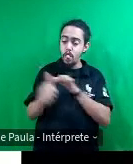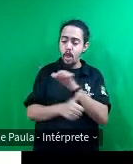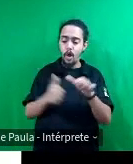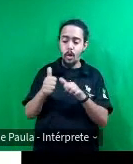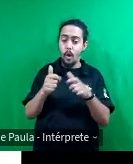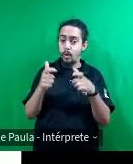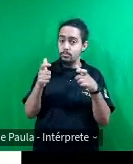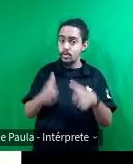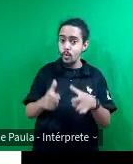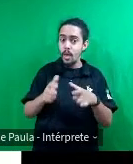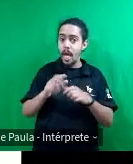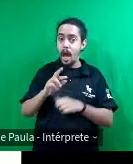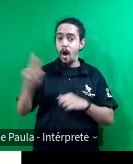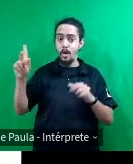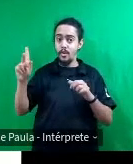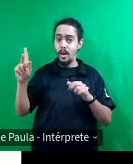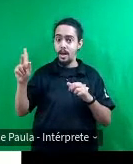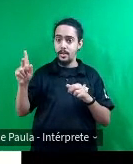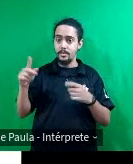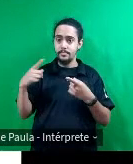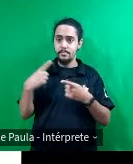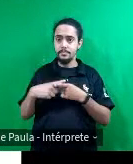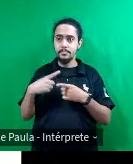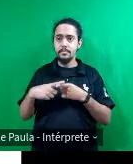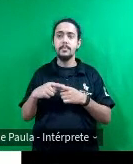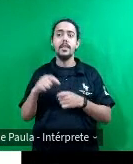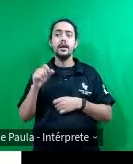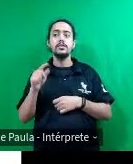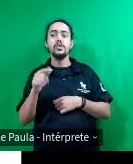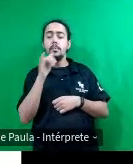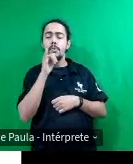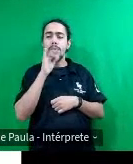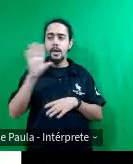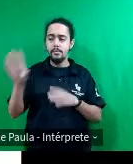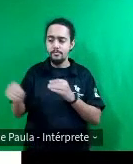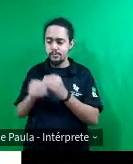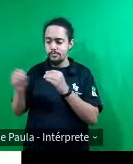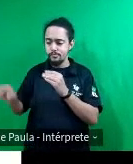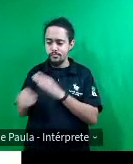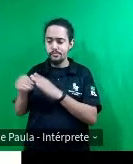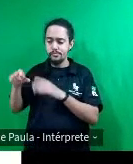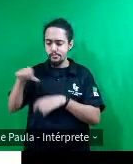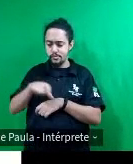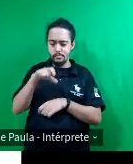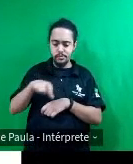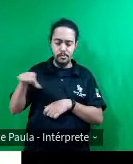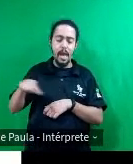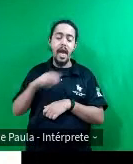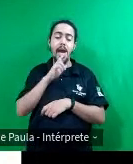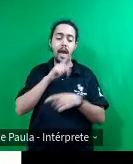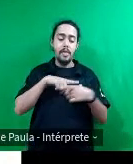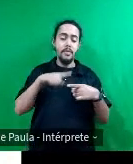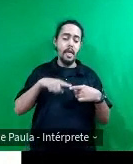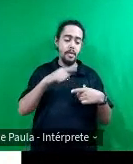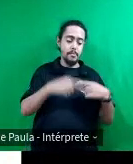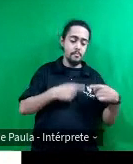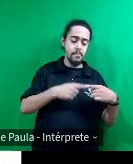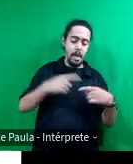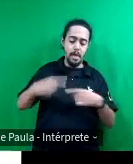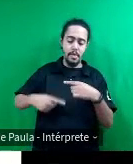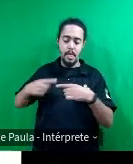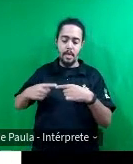é outro. Tem gente que acha que quando eu vou colocando resistências em paralelo, né, eu manteria aqui a